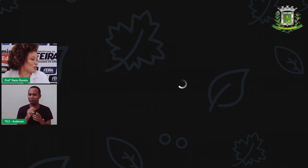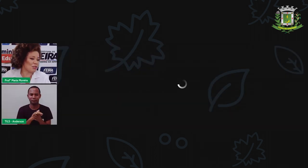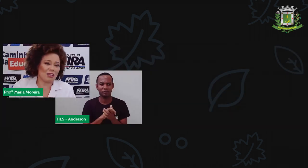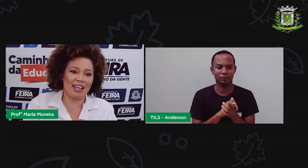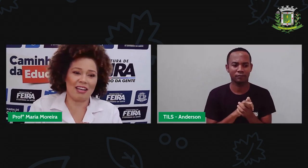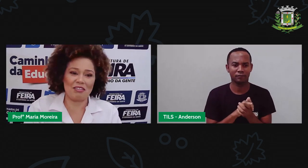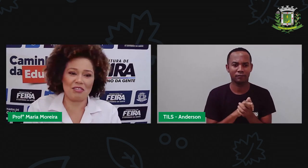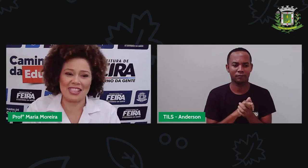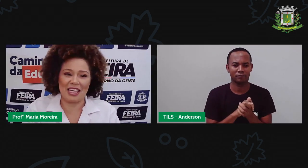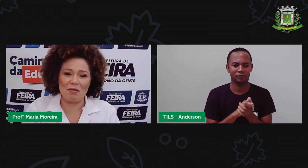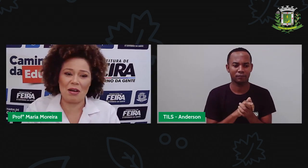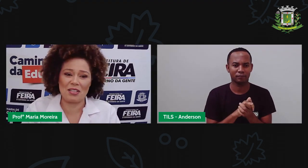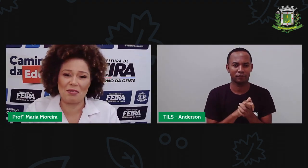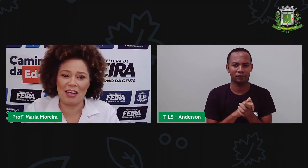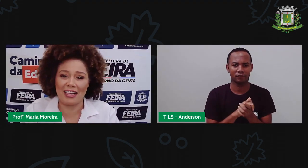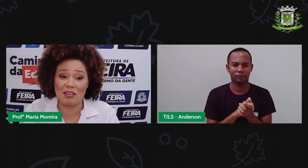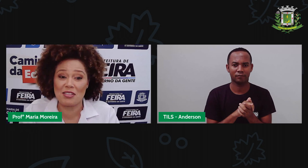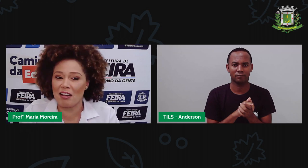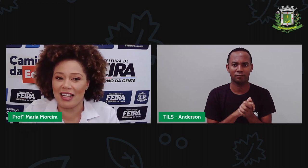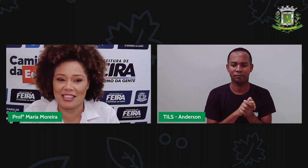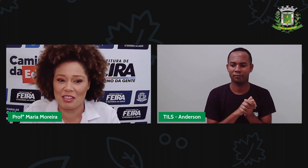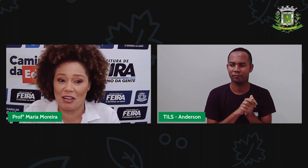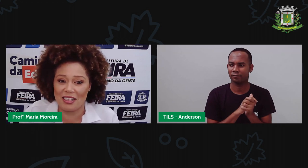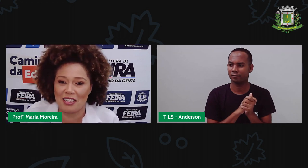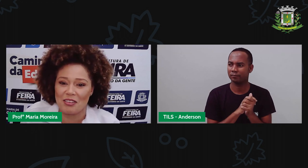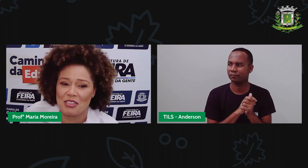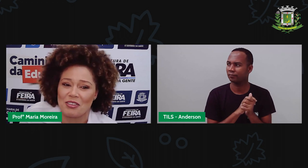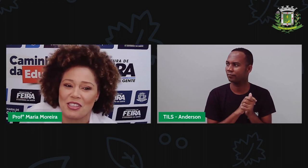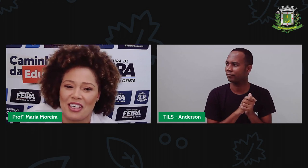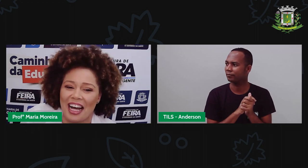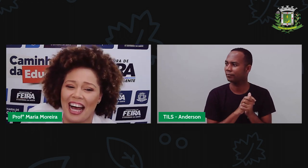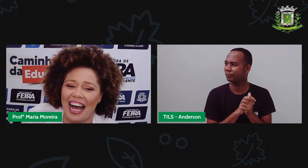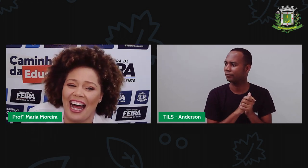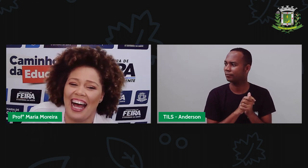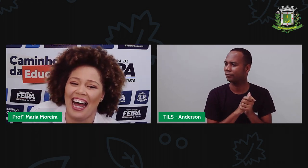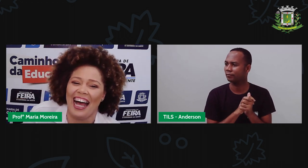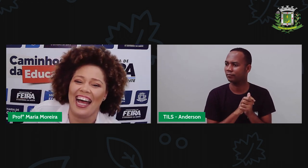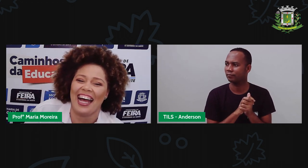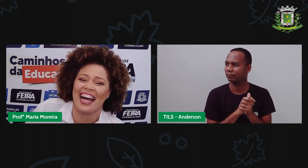Mas não sou nem eu, nem você, mas vamos lá, tem um celular, a gente tá ficando aqui no estúdio.